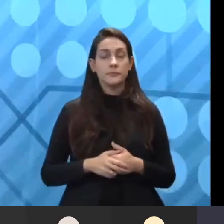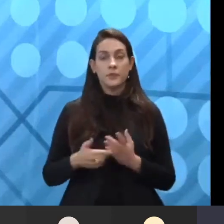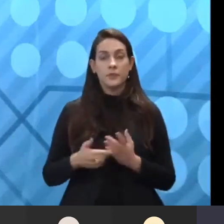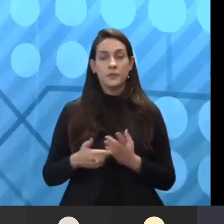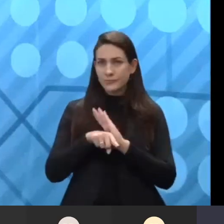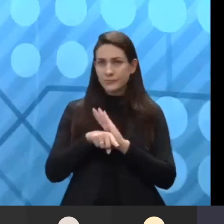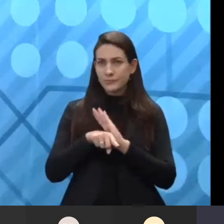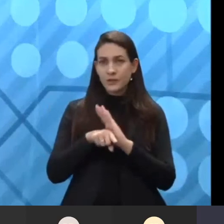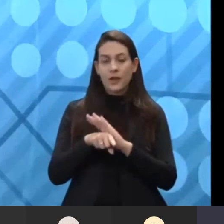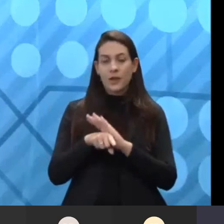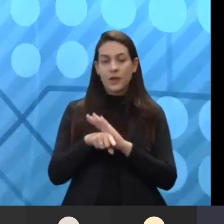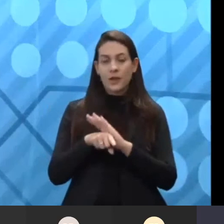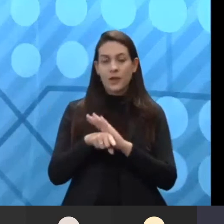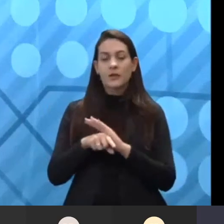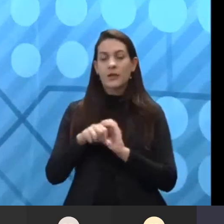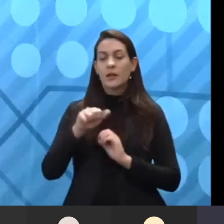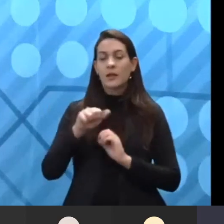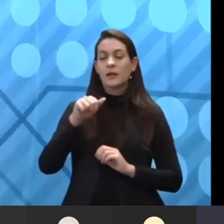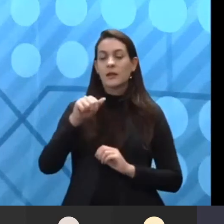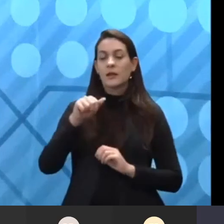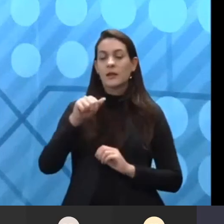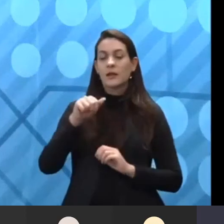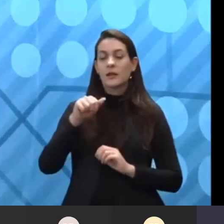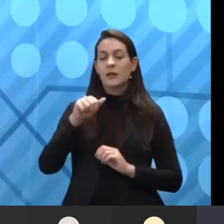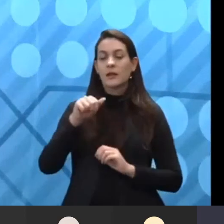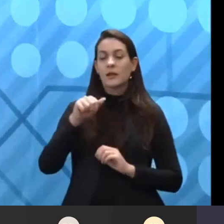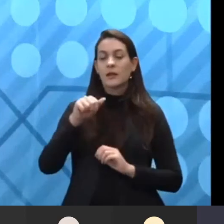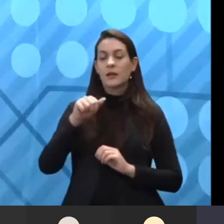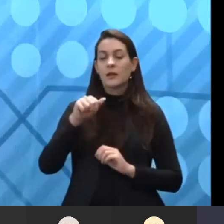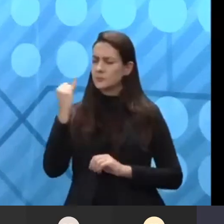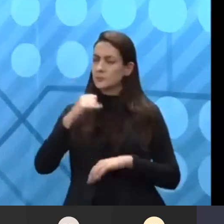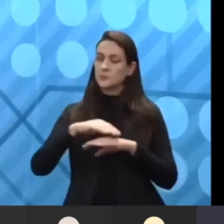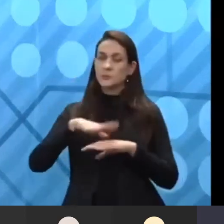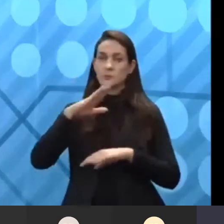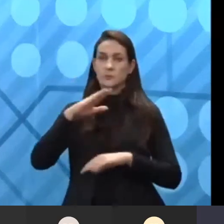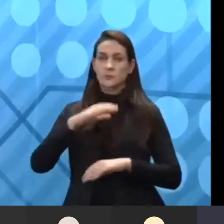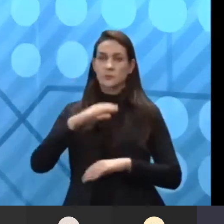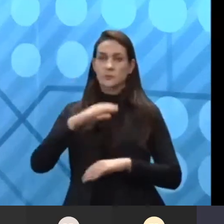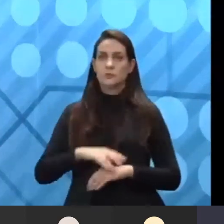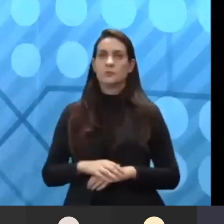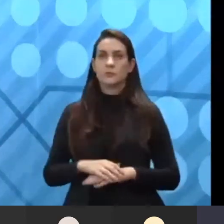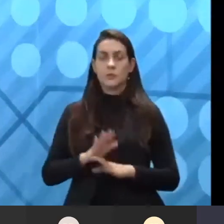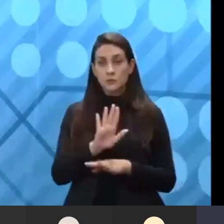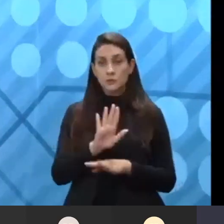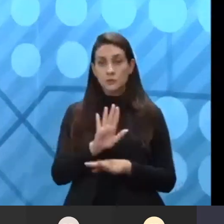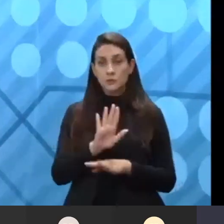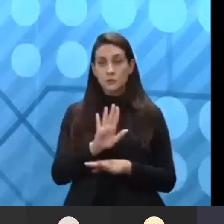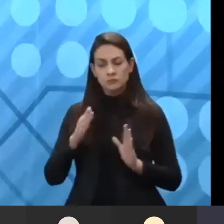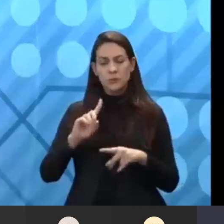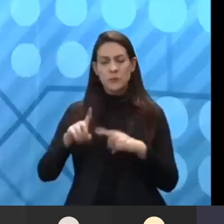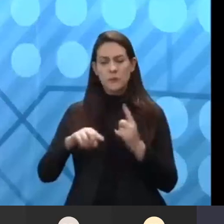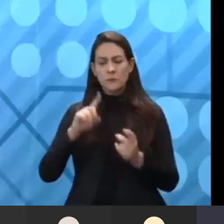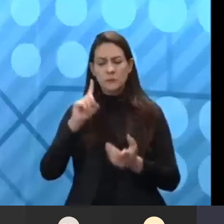antibiograma ele é muito importante dentro da prática clínica. Ele vai orientar ali as decisões terapêuticas, ele vai poder nos mostrar